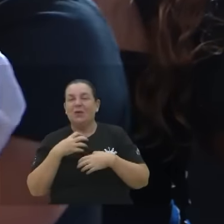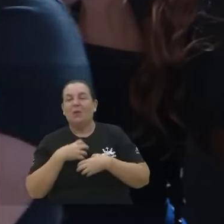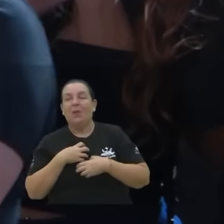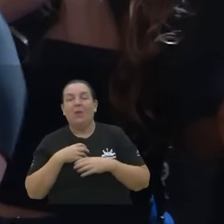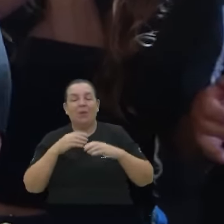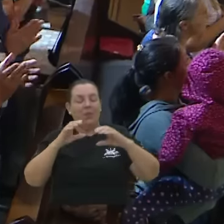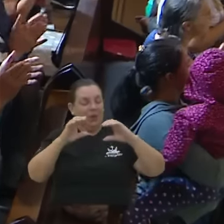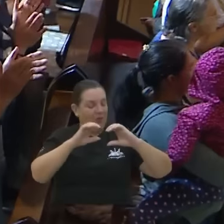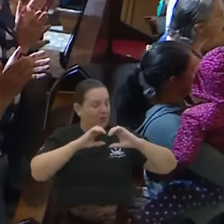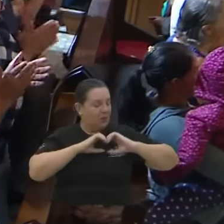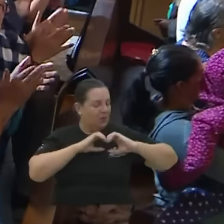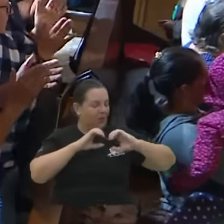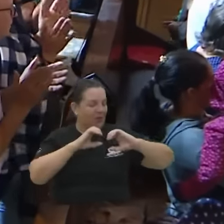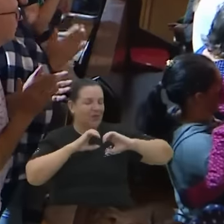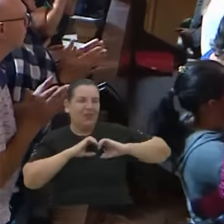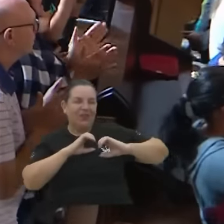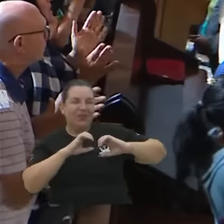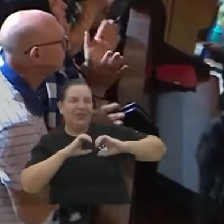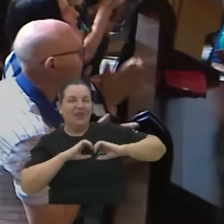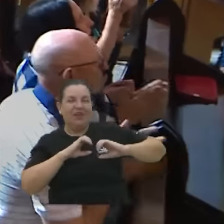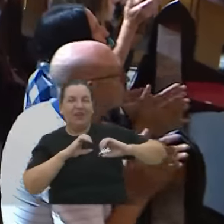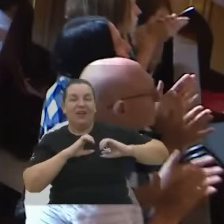descobriu. Meu